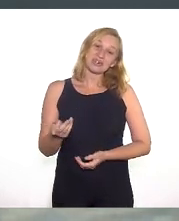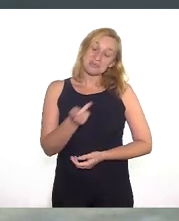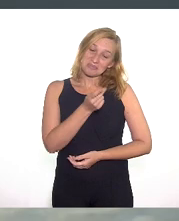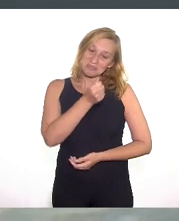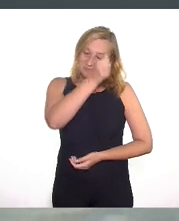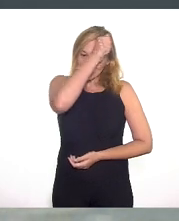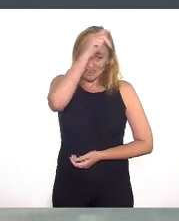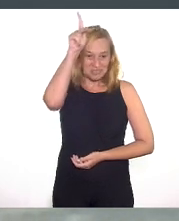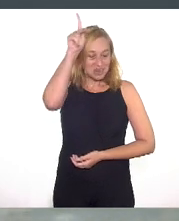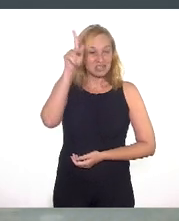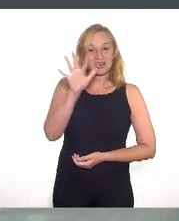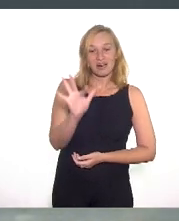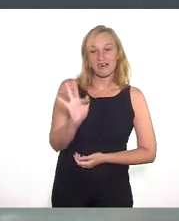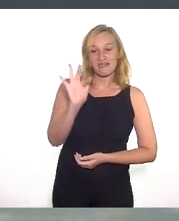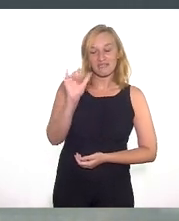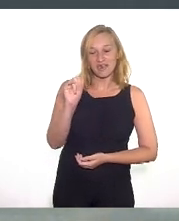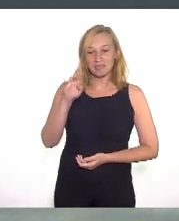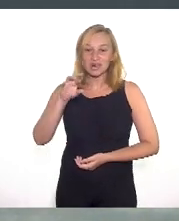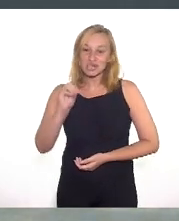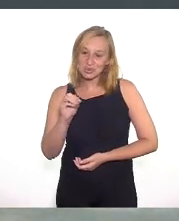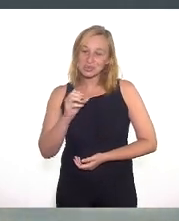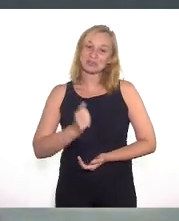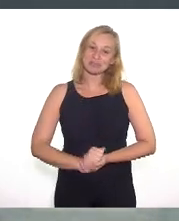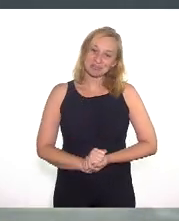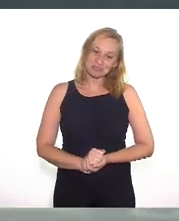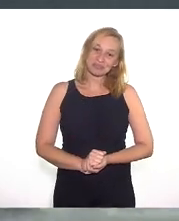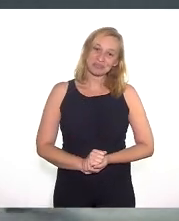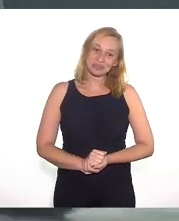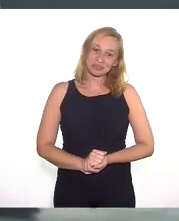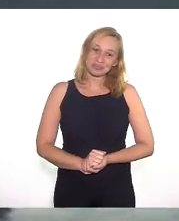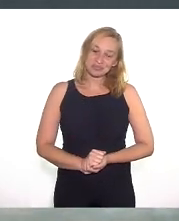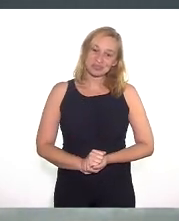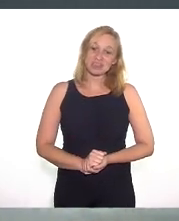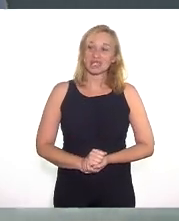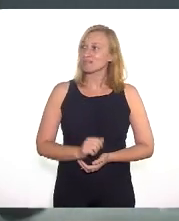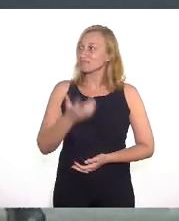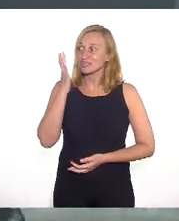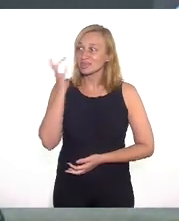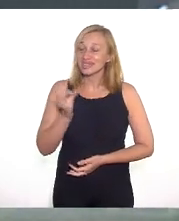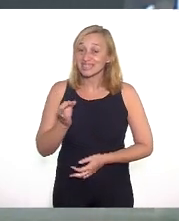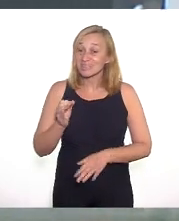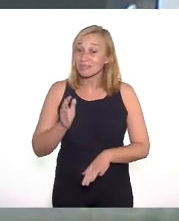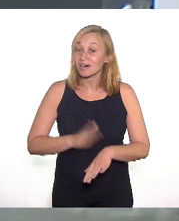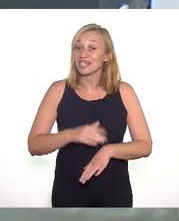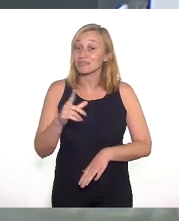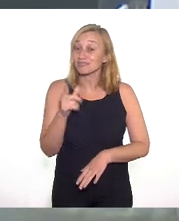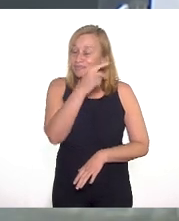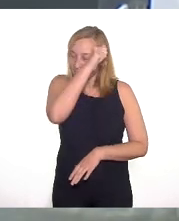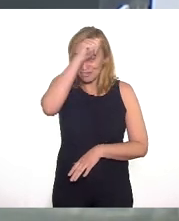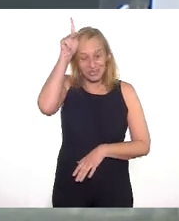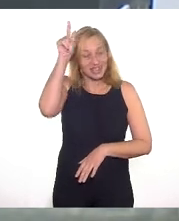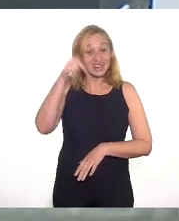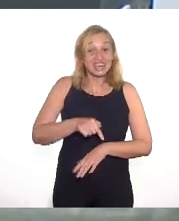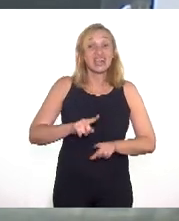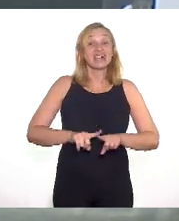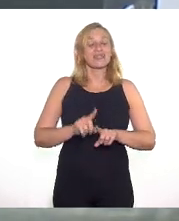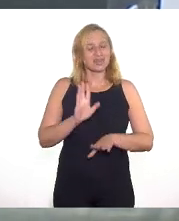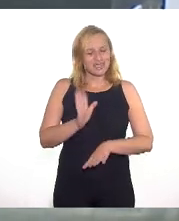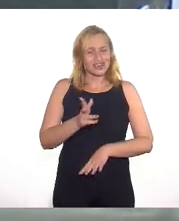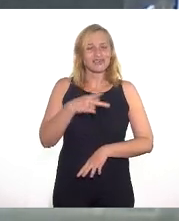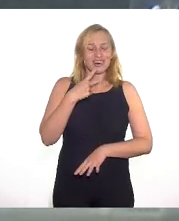prefeito Fabrício de Silva Jardim. Não sei se há mais prefeitos aqui. E a gente já disse,